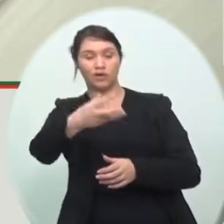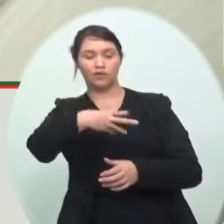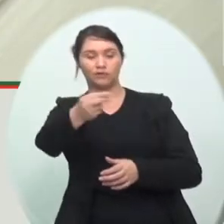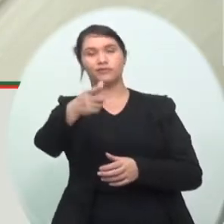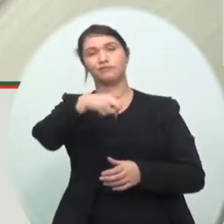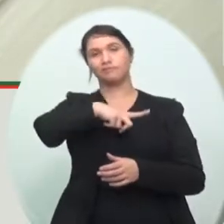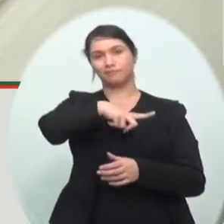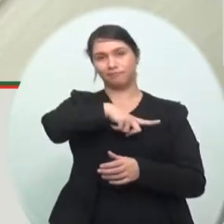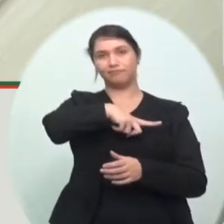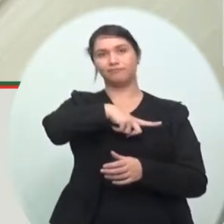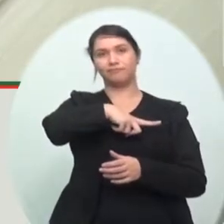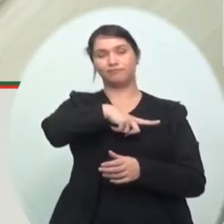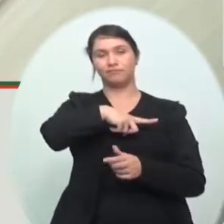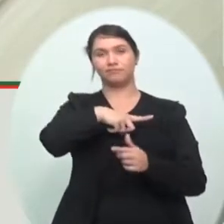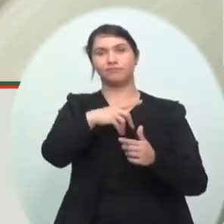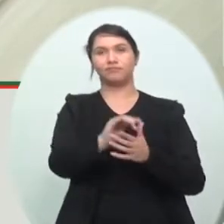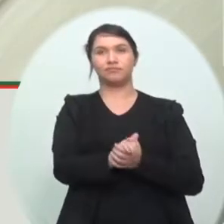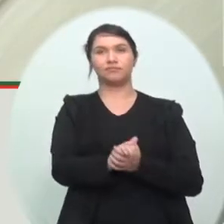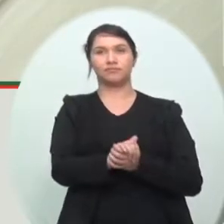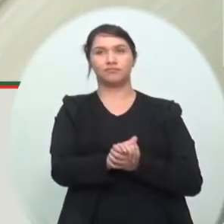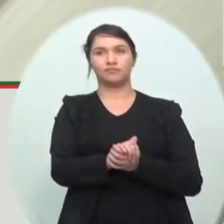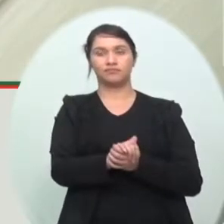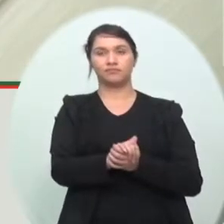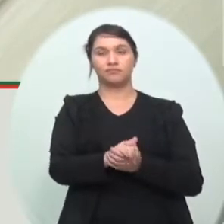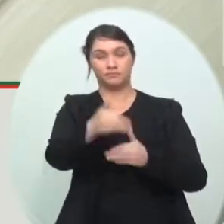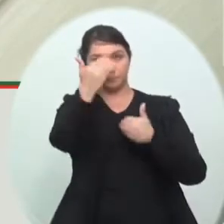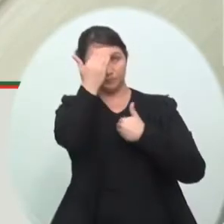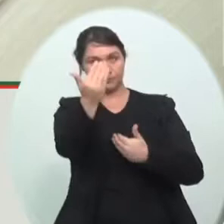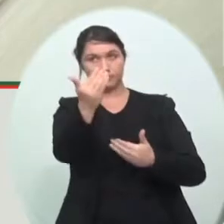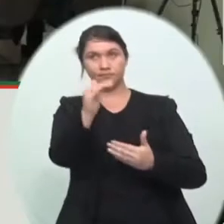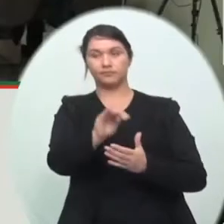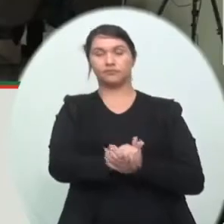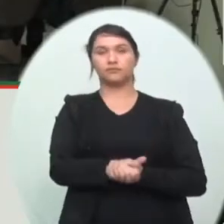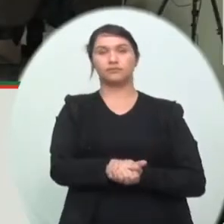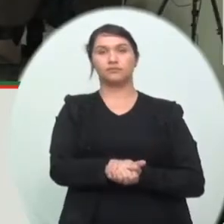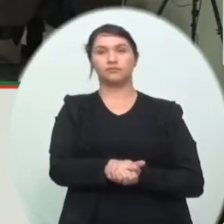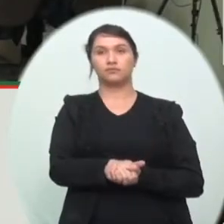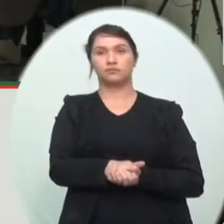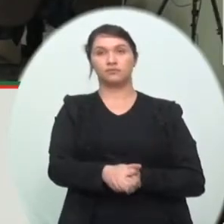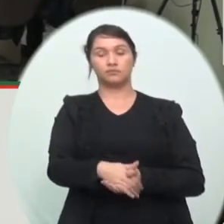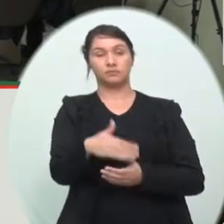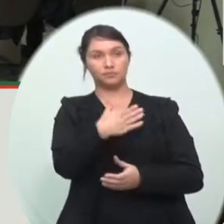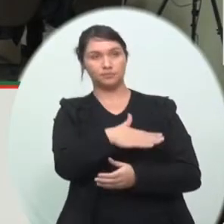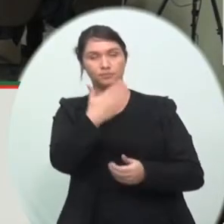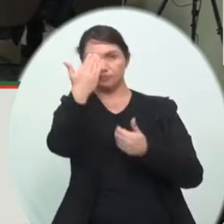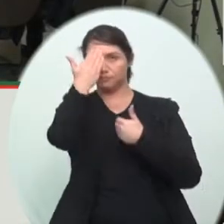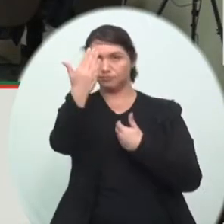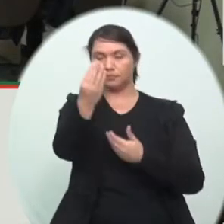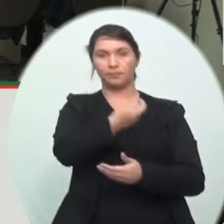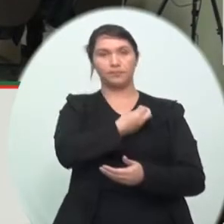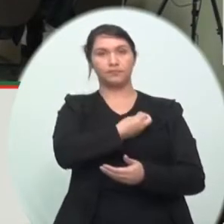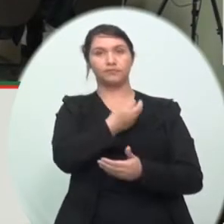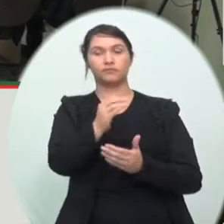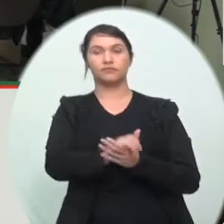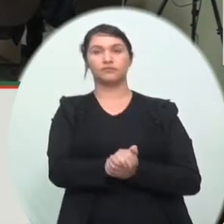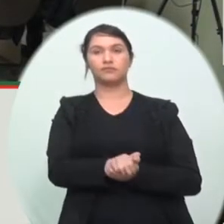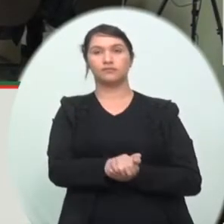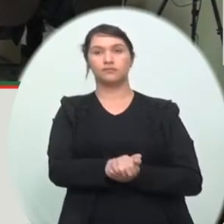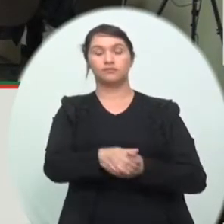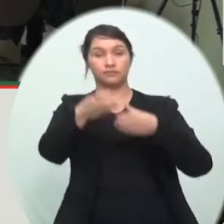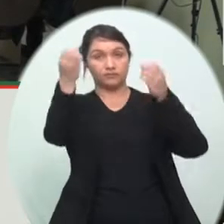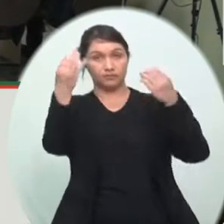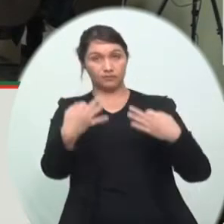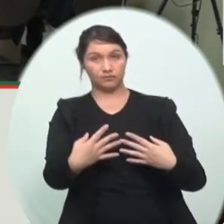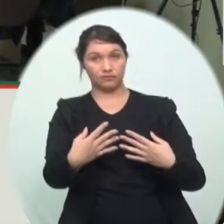o nosso objetivo, gerando inovação e gerando valor agregado. Muito obrigado. Queremos agradecer a presença e pelas explanações